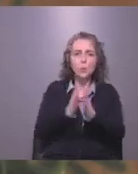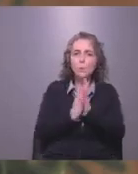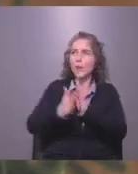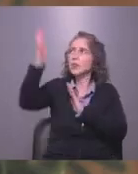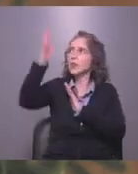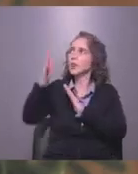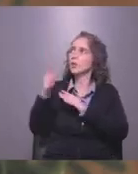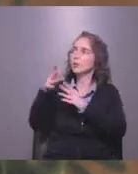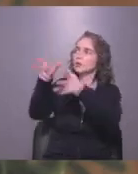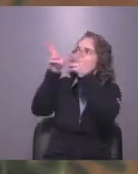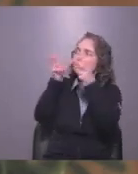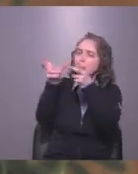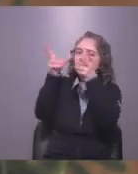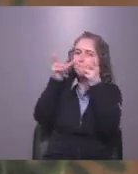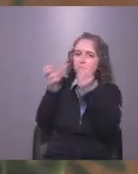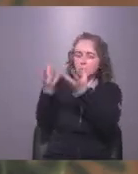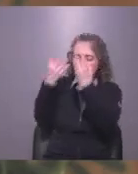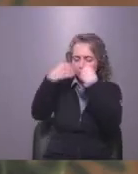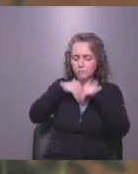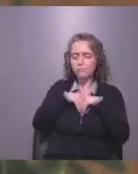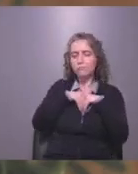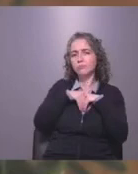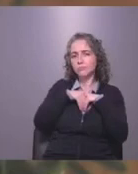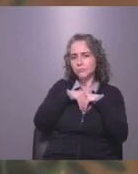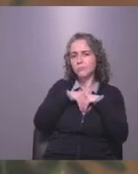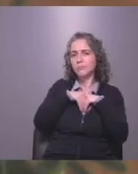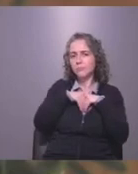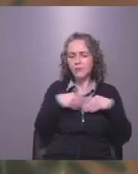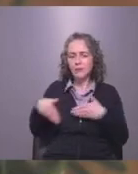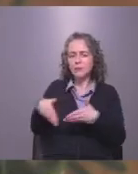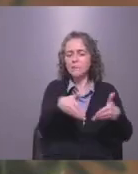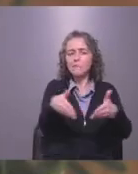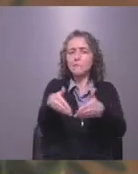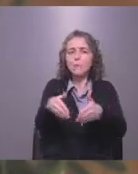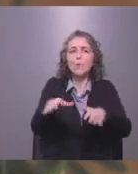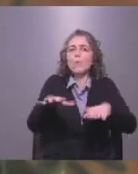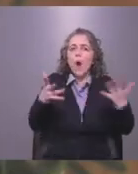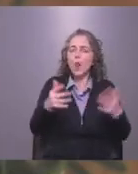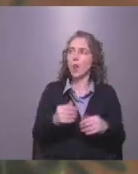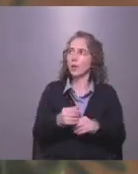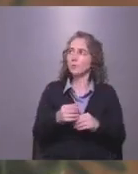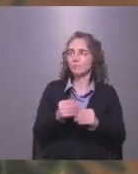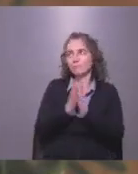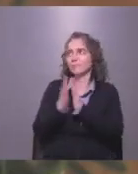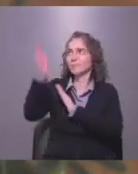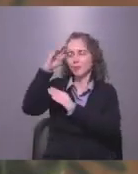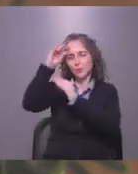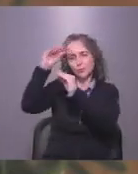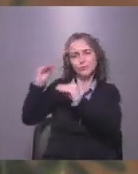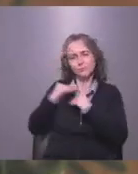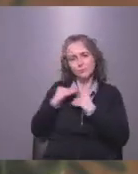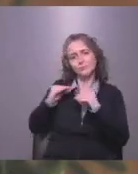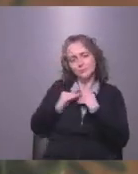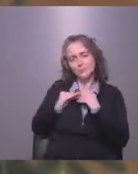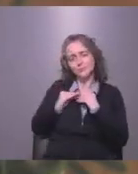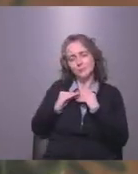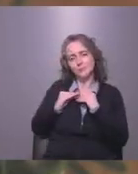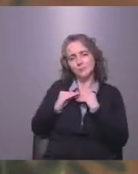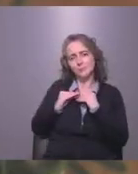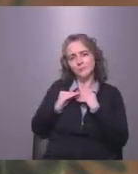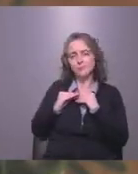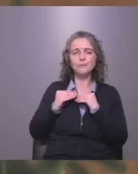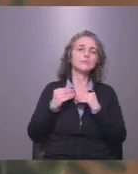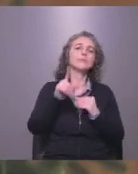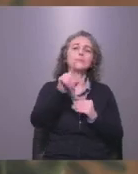esta família vai descobrindo o rumo que deve seguir. E deste modo, o Evangelho